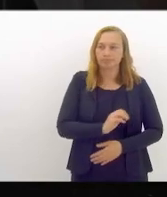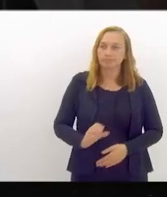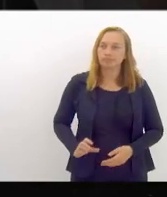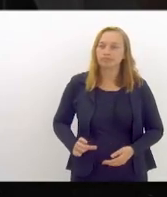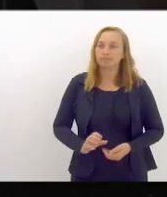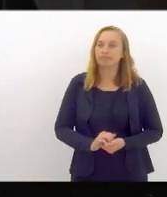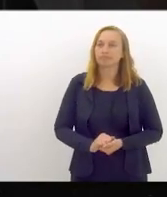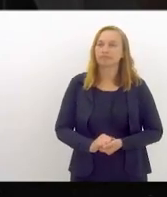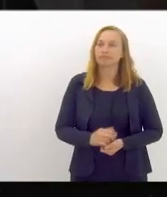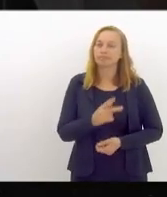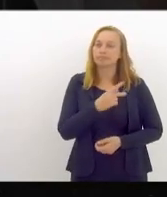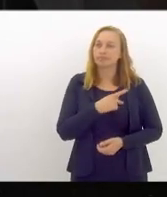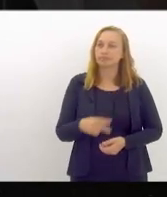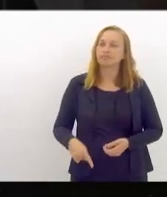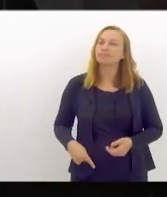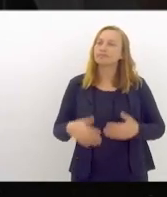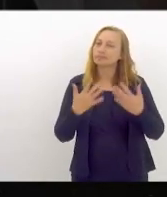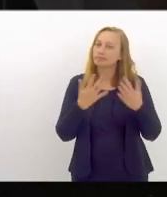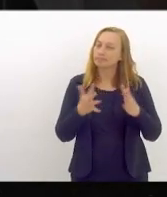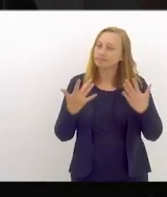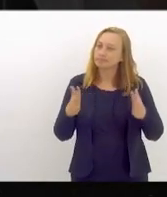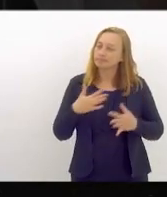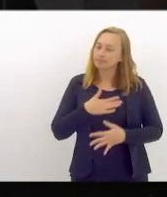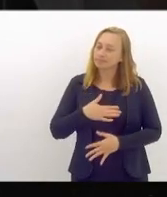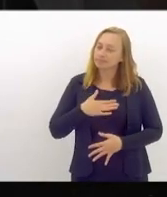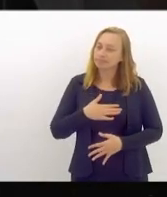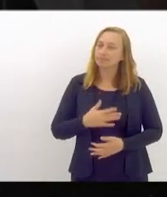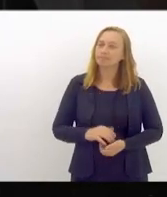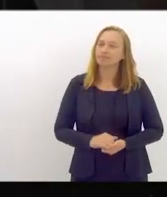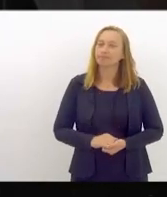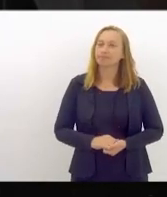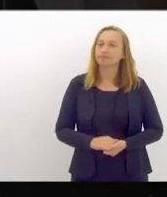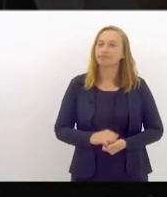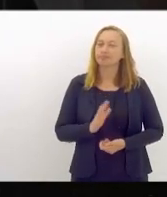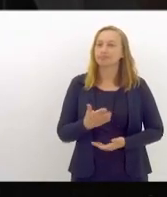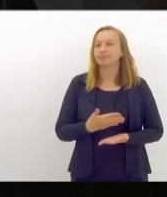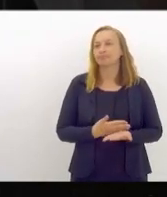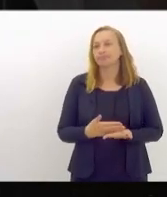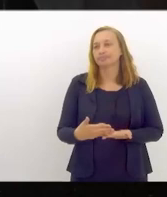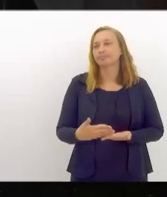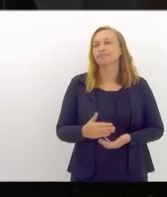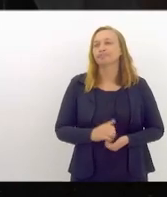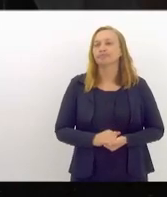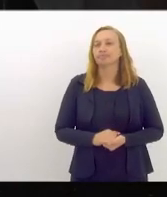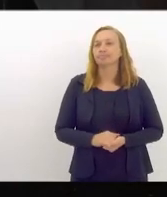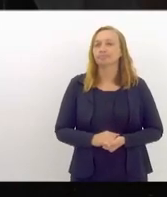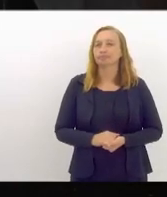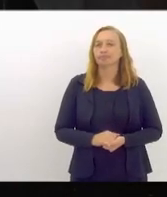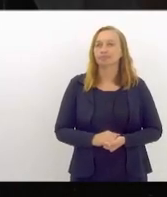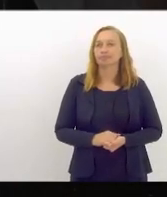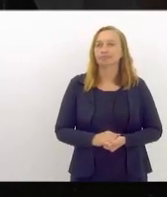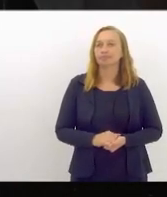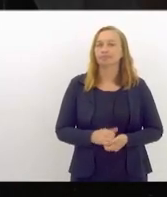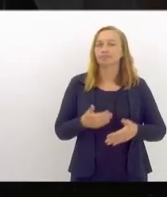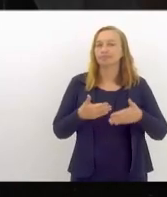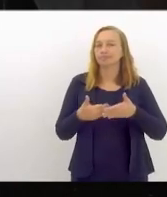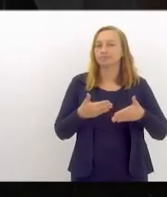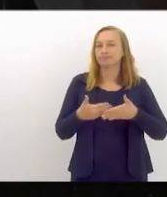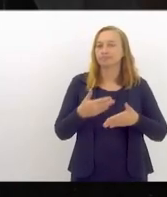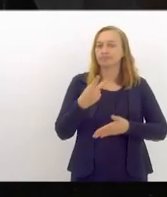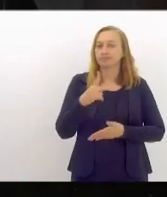Presidente gostaria de parabenizá-lo né já inicialmente pela sua aproximação